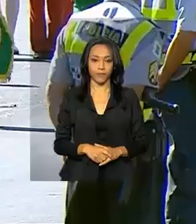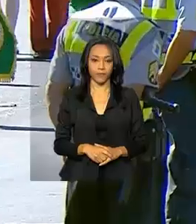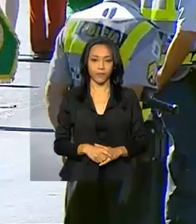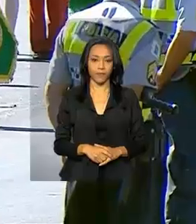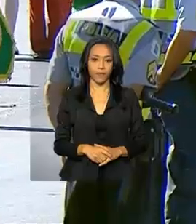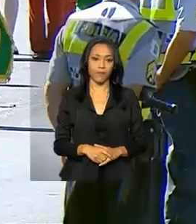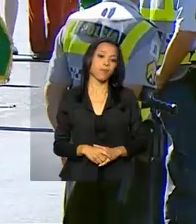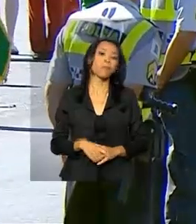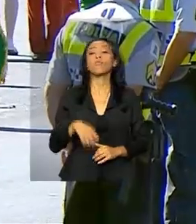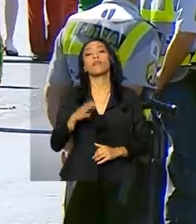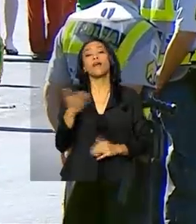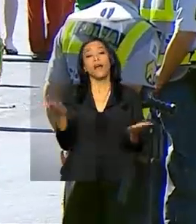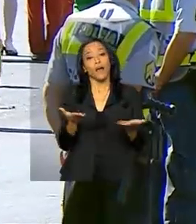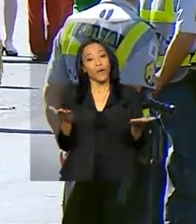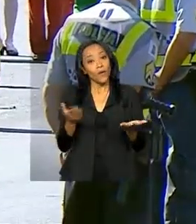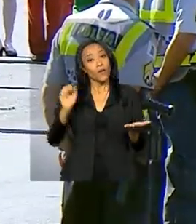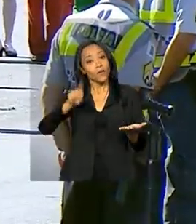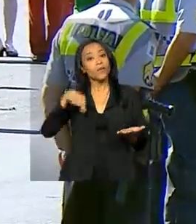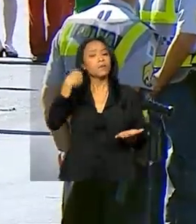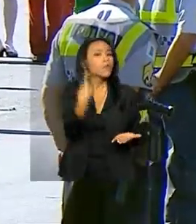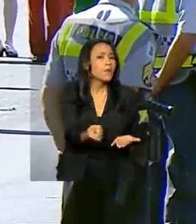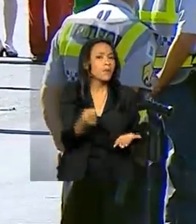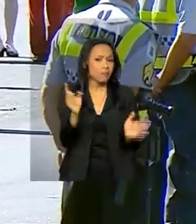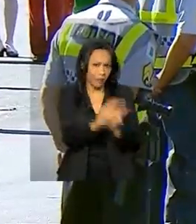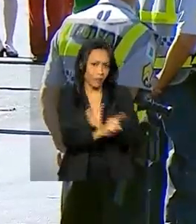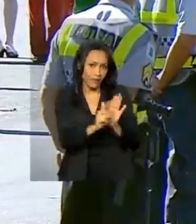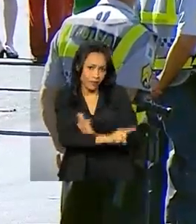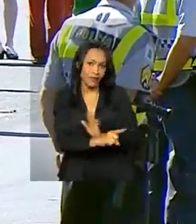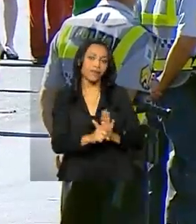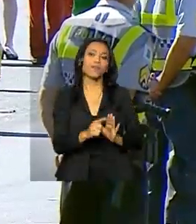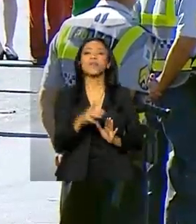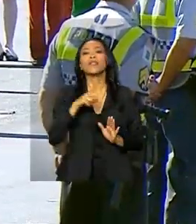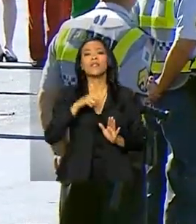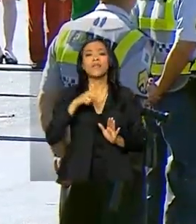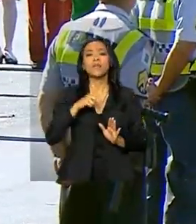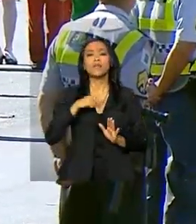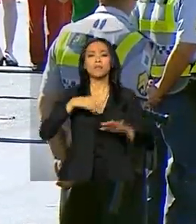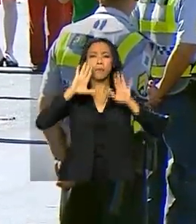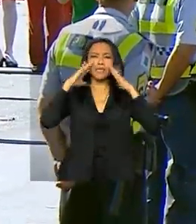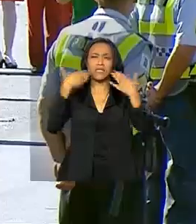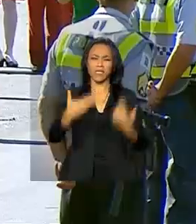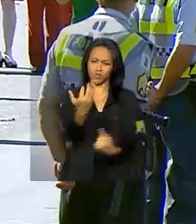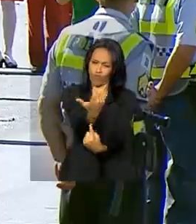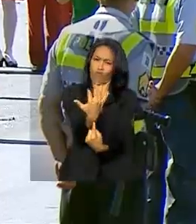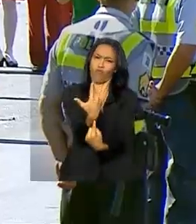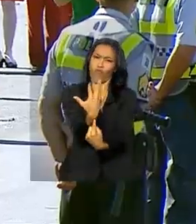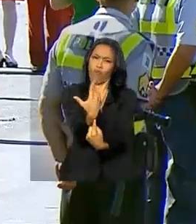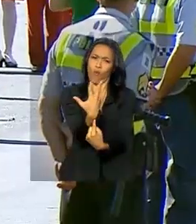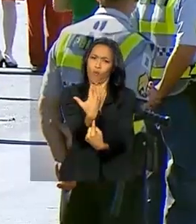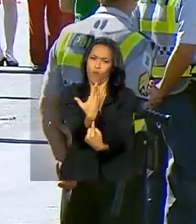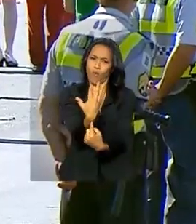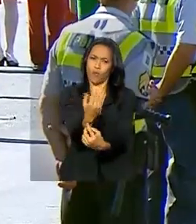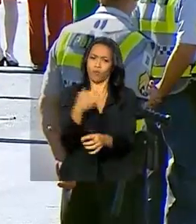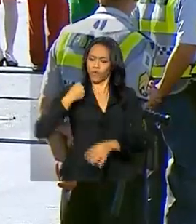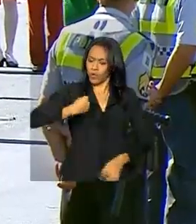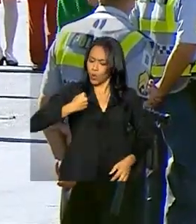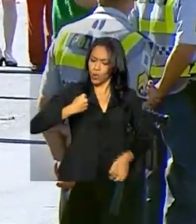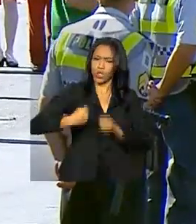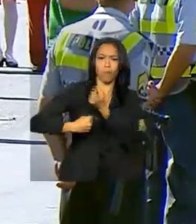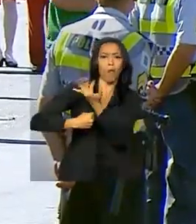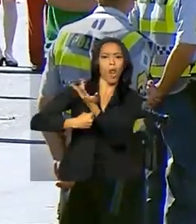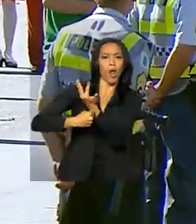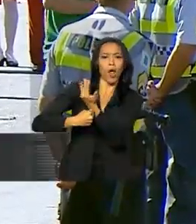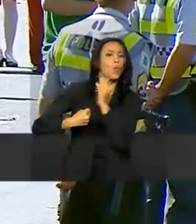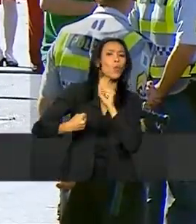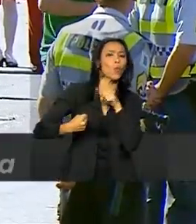Na sequência, Coronel Demutti, nós teremos aí a apresentação do fogo simbólico, né? É, então esse grupamento